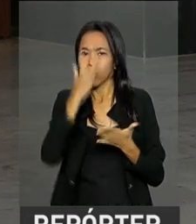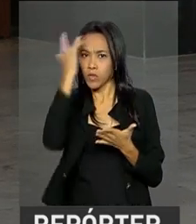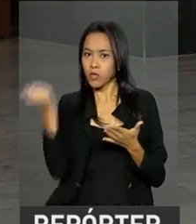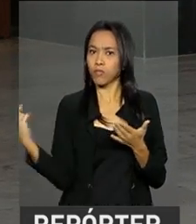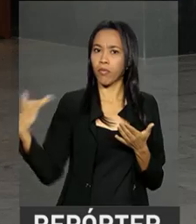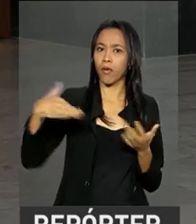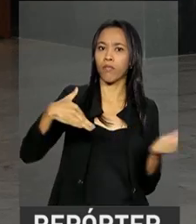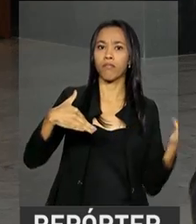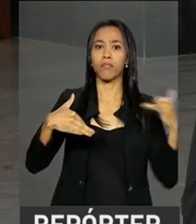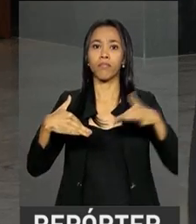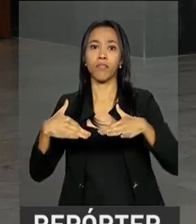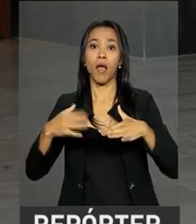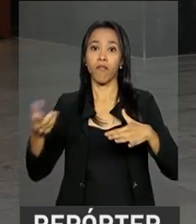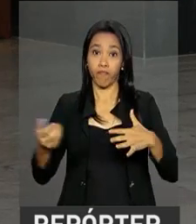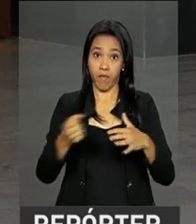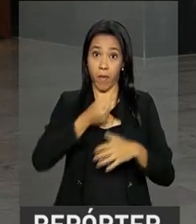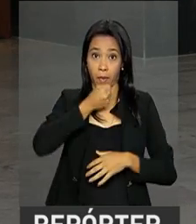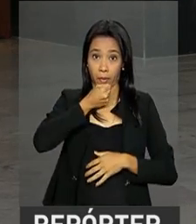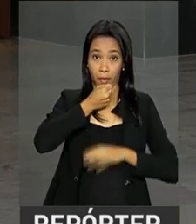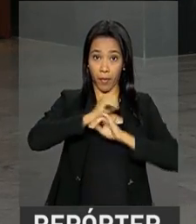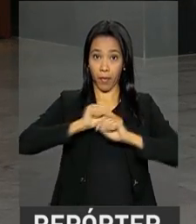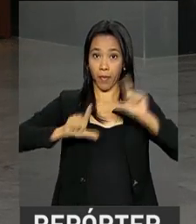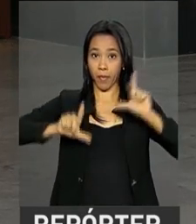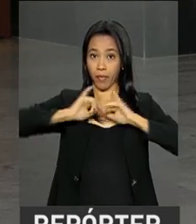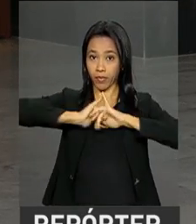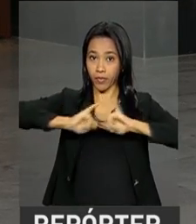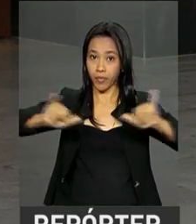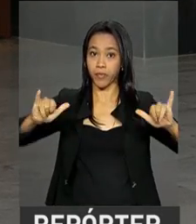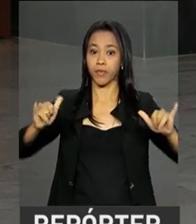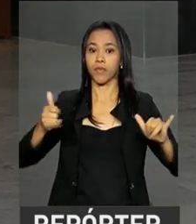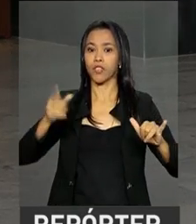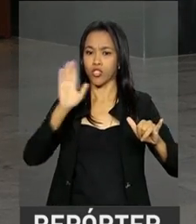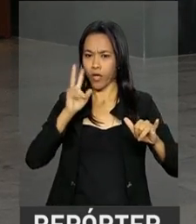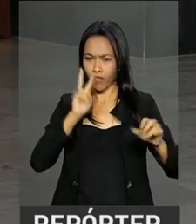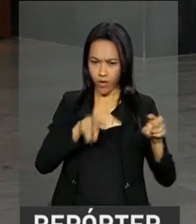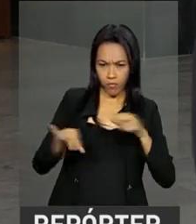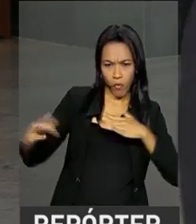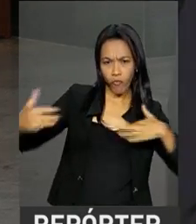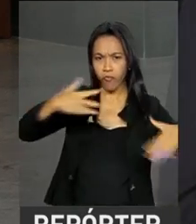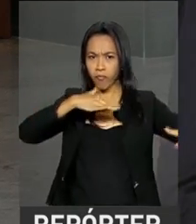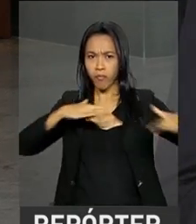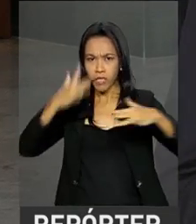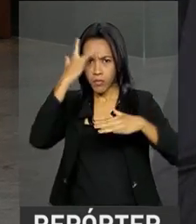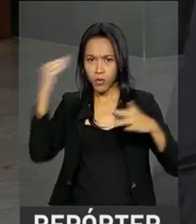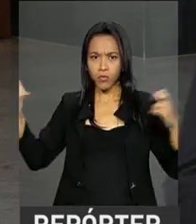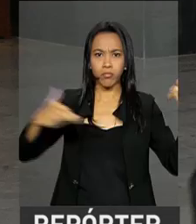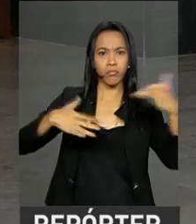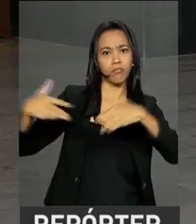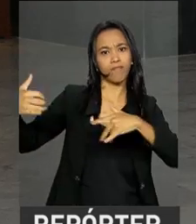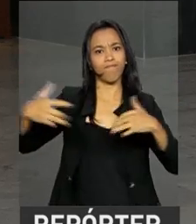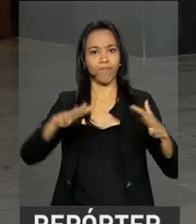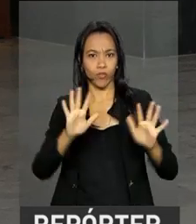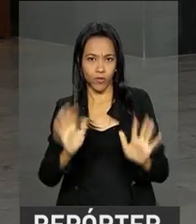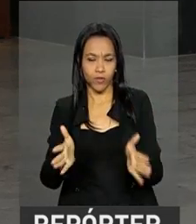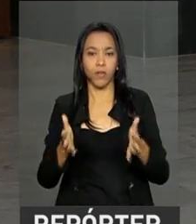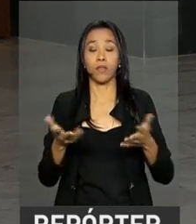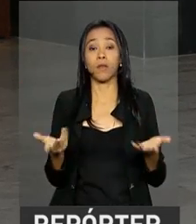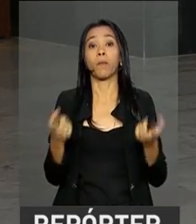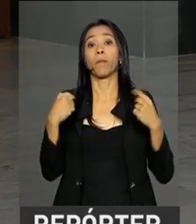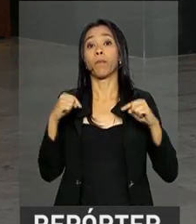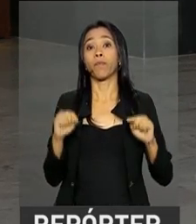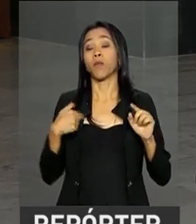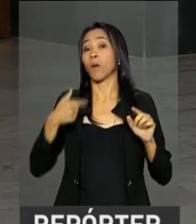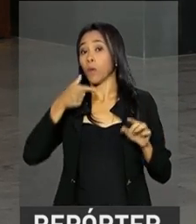reunião fale com os jornalistas aqui no Palácio do Planalto a gente inclusive já vê uma boa movimentação por aqui ontem